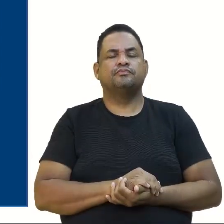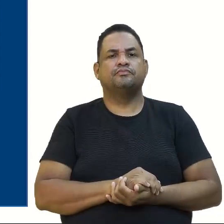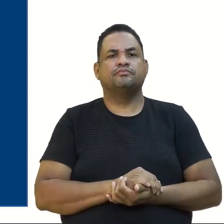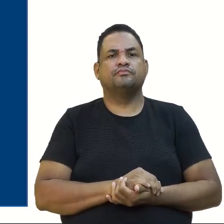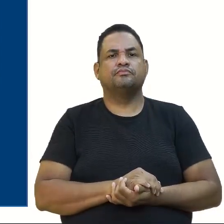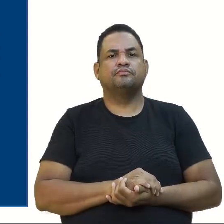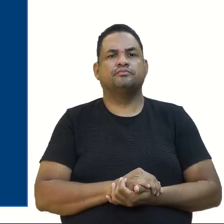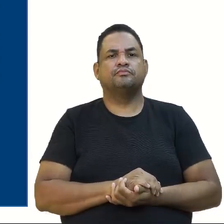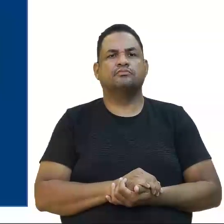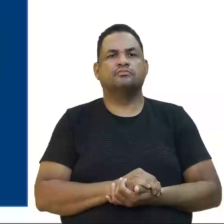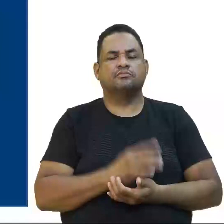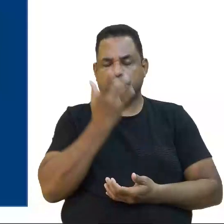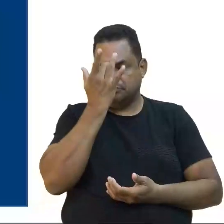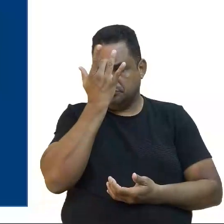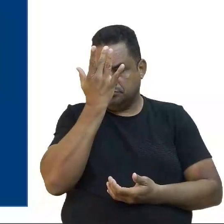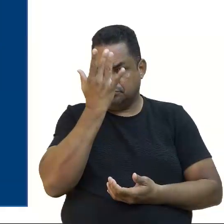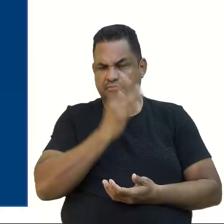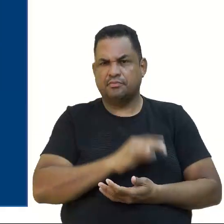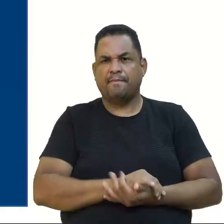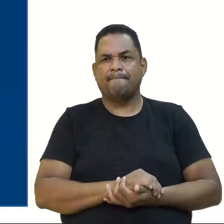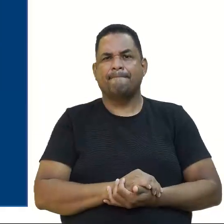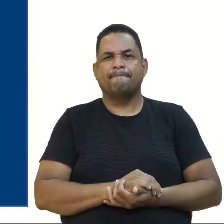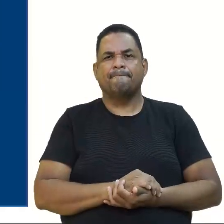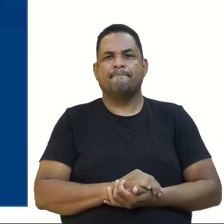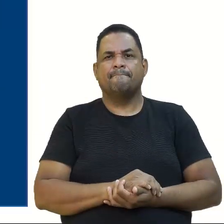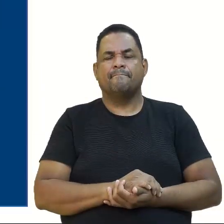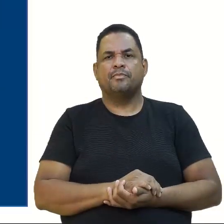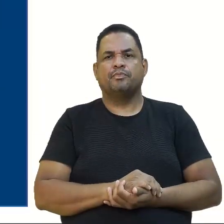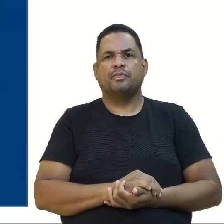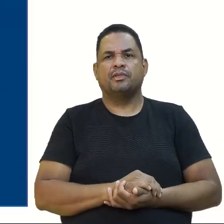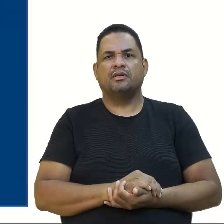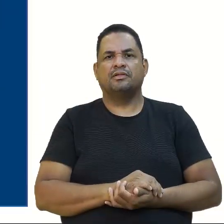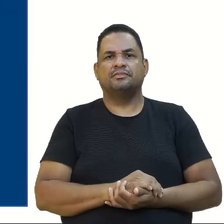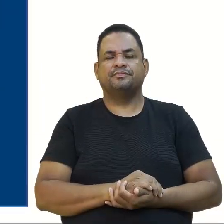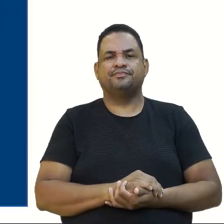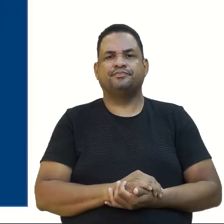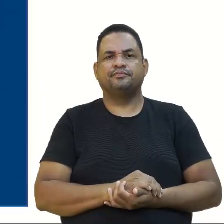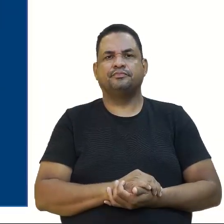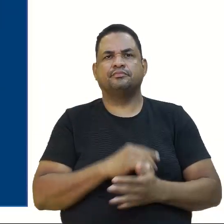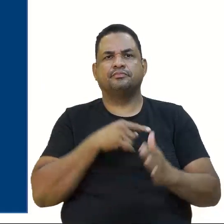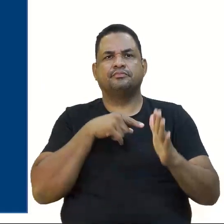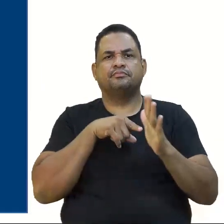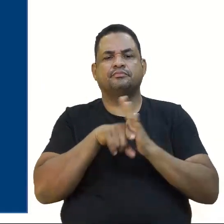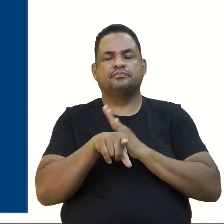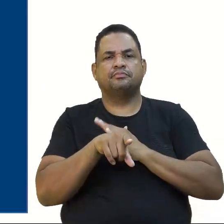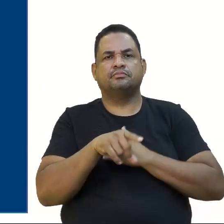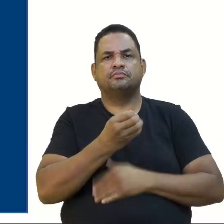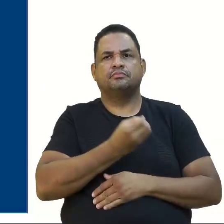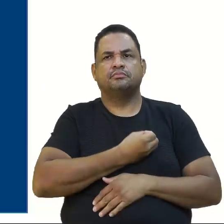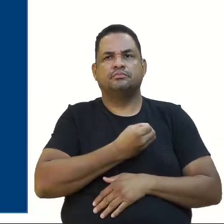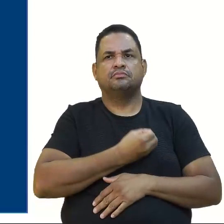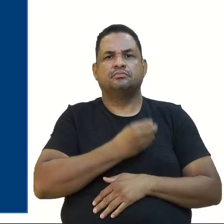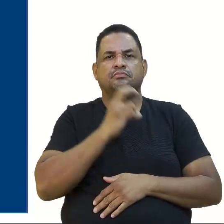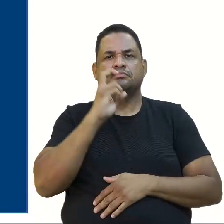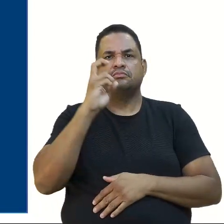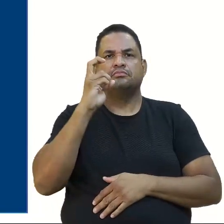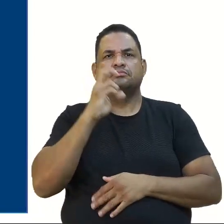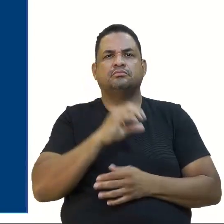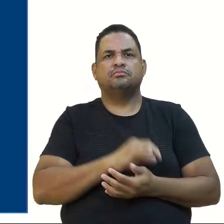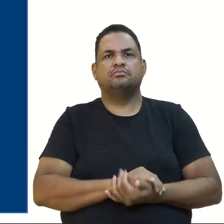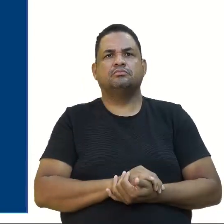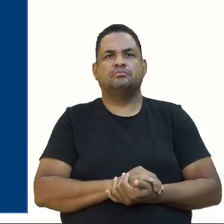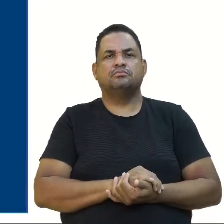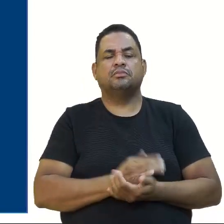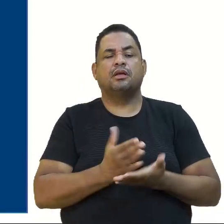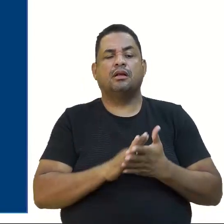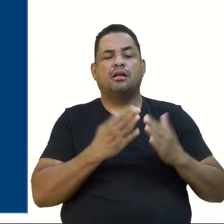1. Fácil, né? Beleza? Beleza. Vamos então agora na pergunta de número 5. No